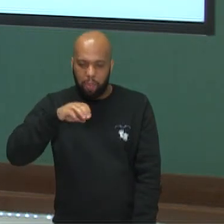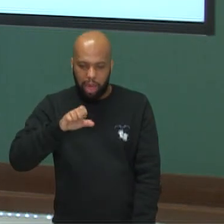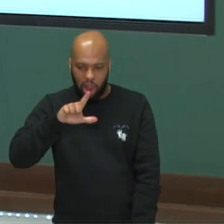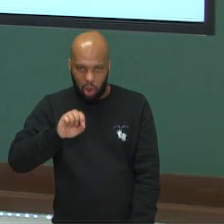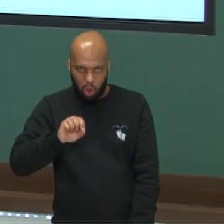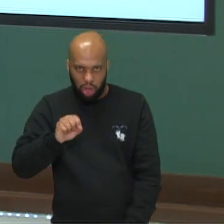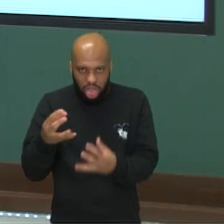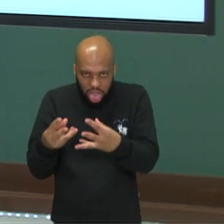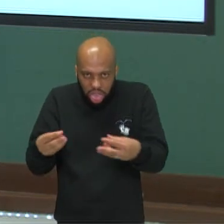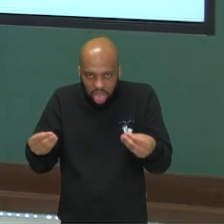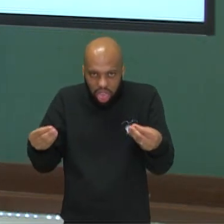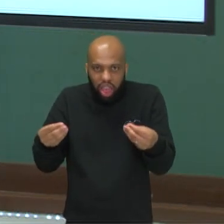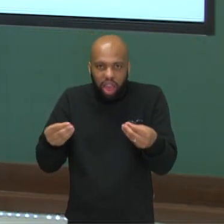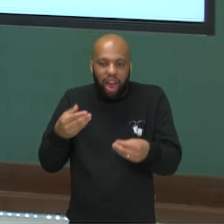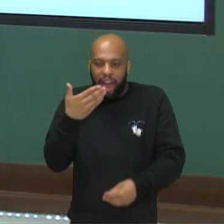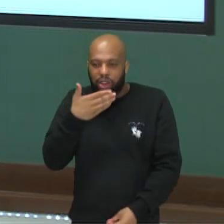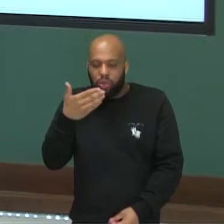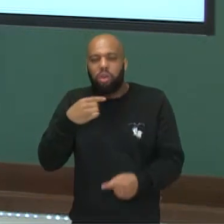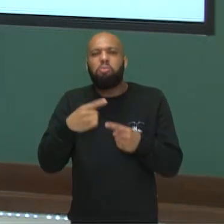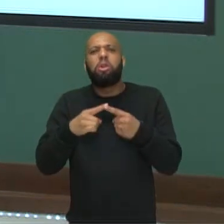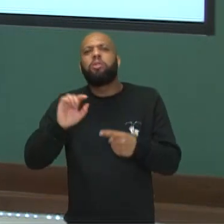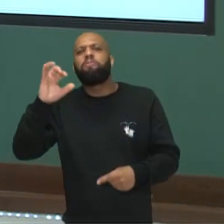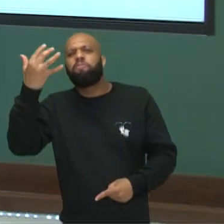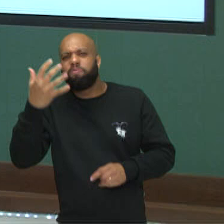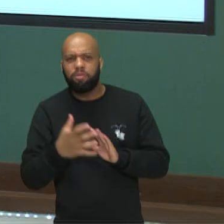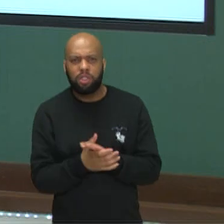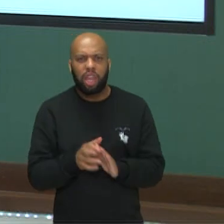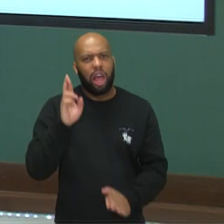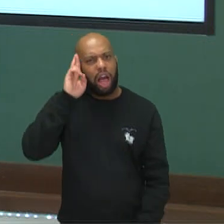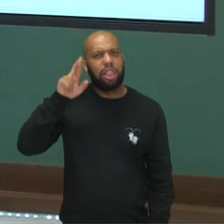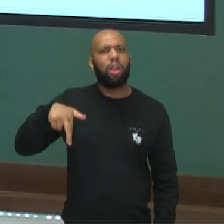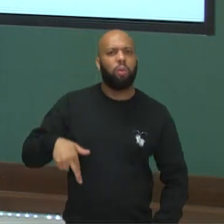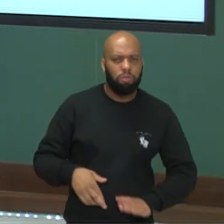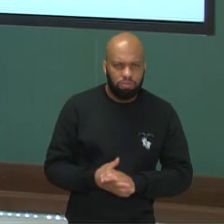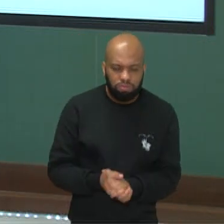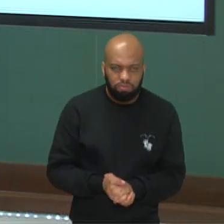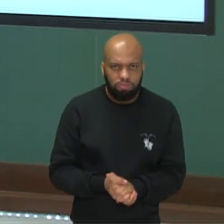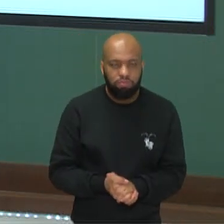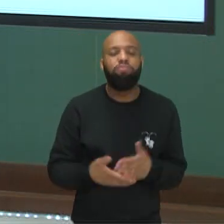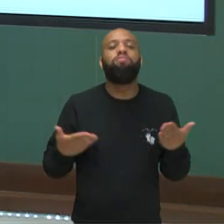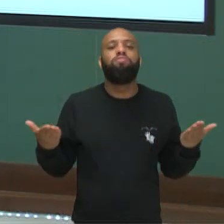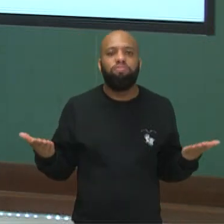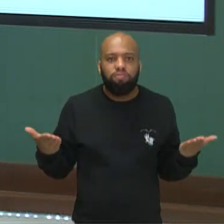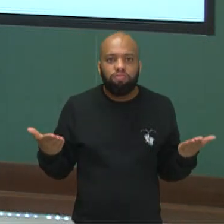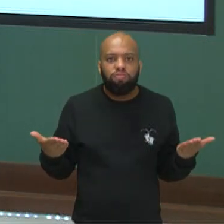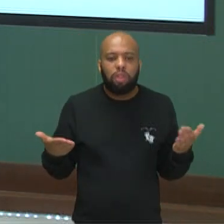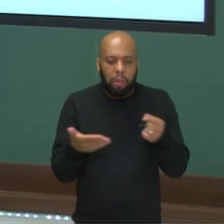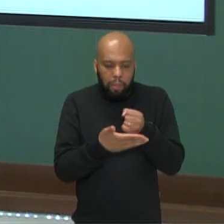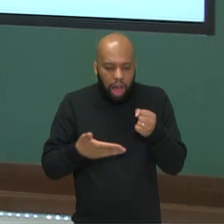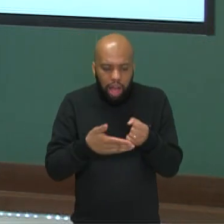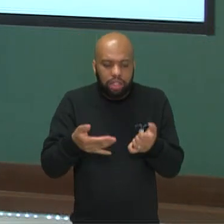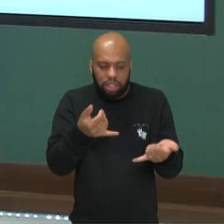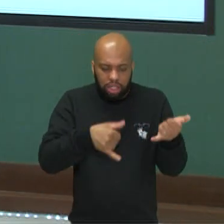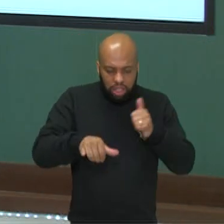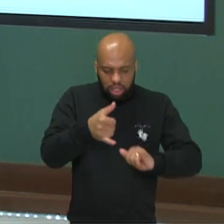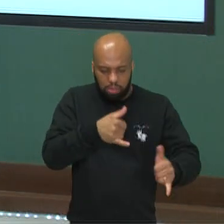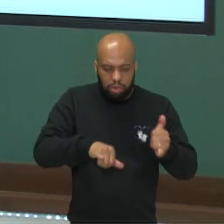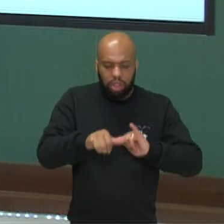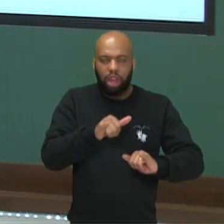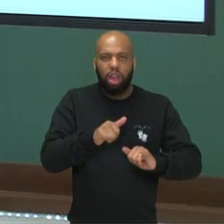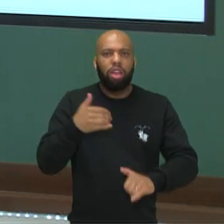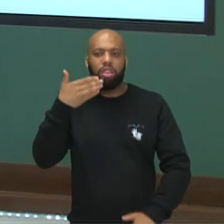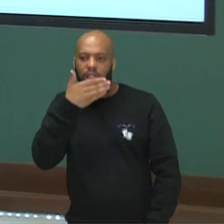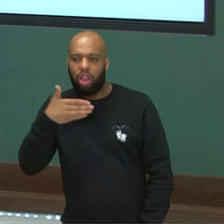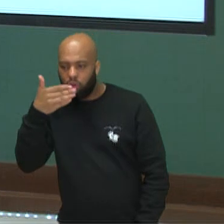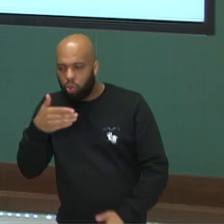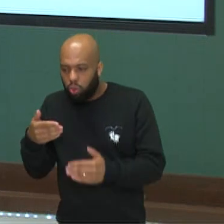pouquinho. Por quê? Por que isso acontece? Qual é a razão? Quais são os fundamentos químicos para o